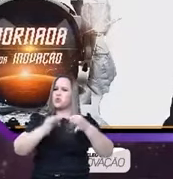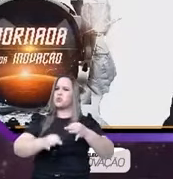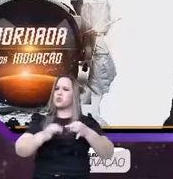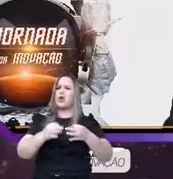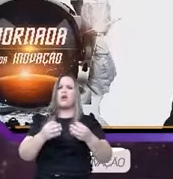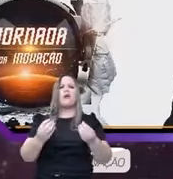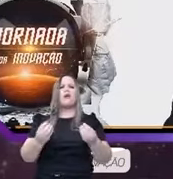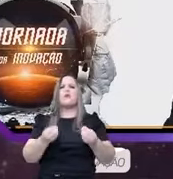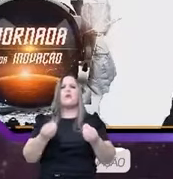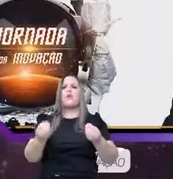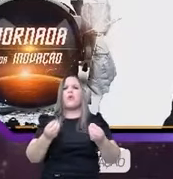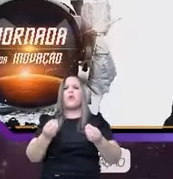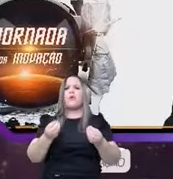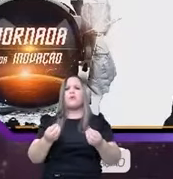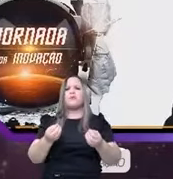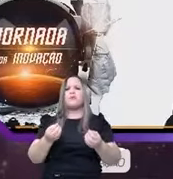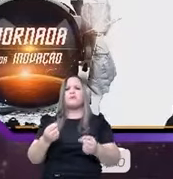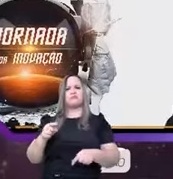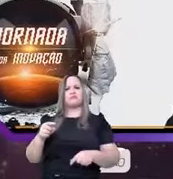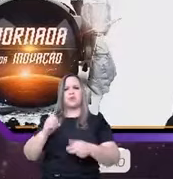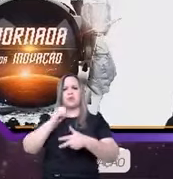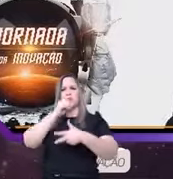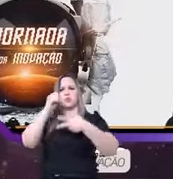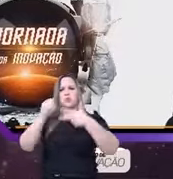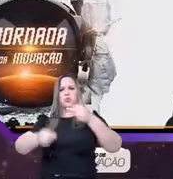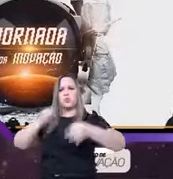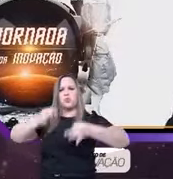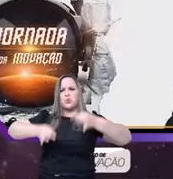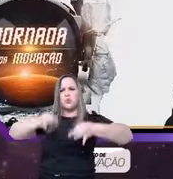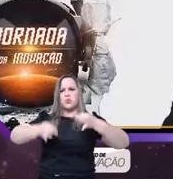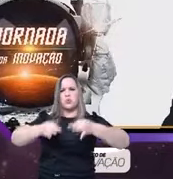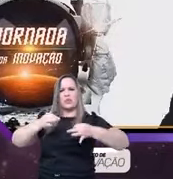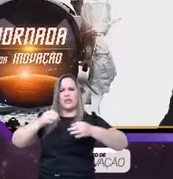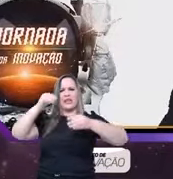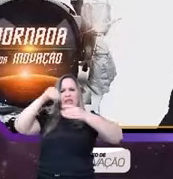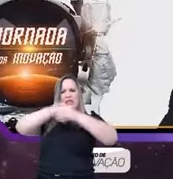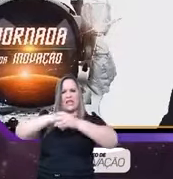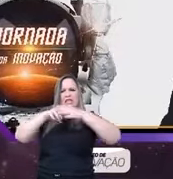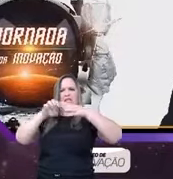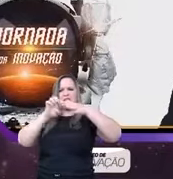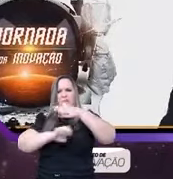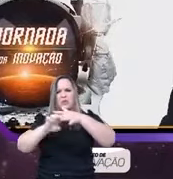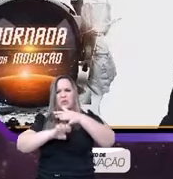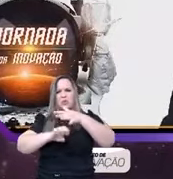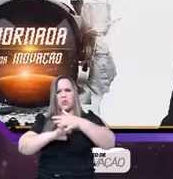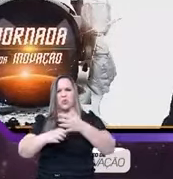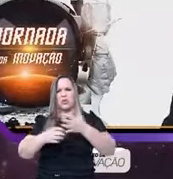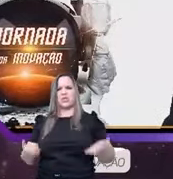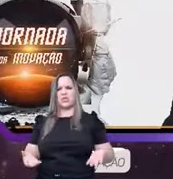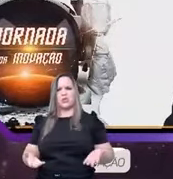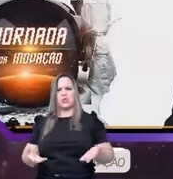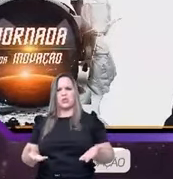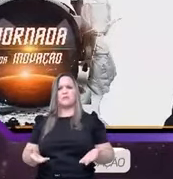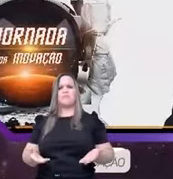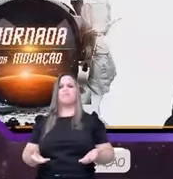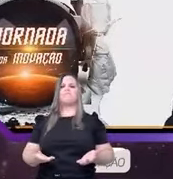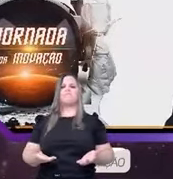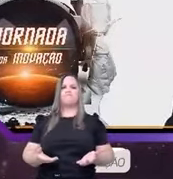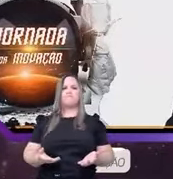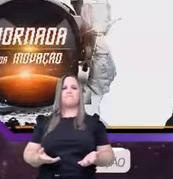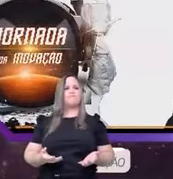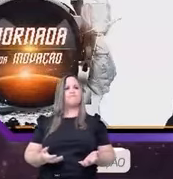isso? Cabe ao judiciário praticar algum tipo de empreendedorismo? Então, eu peço aos senhores jurados que